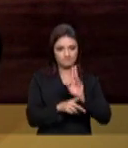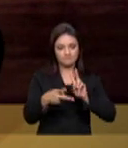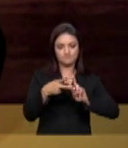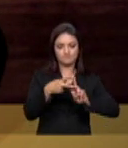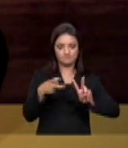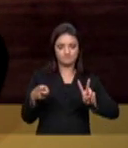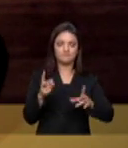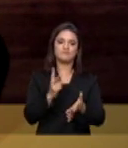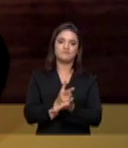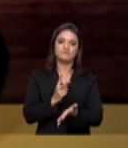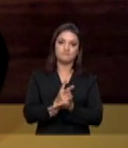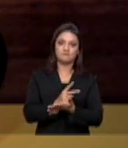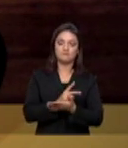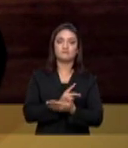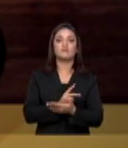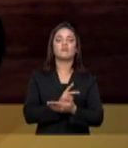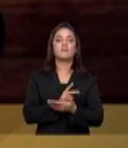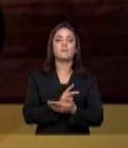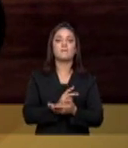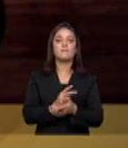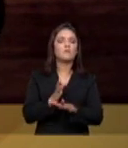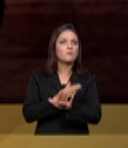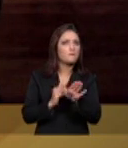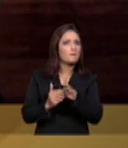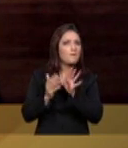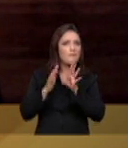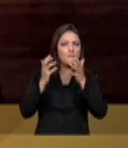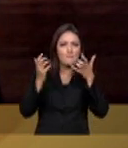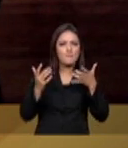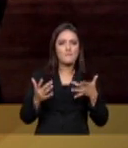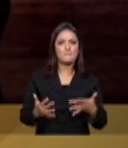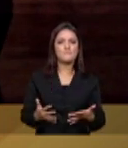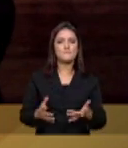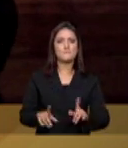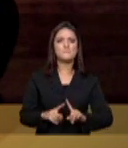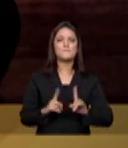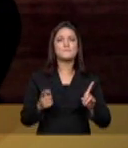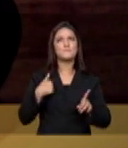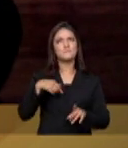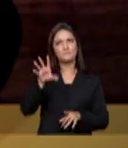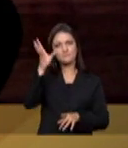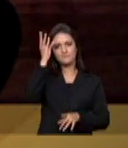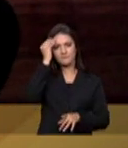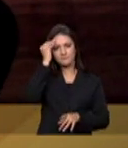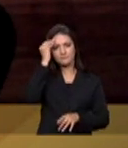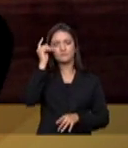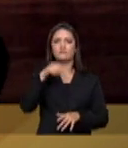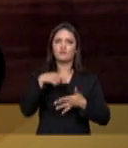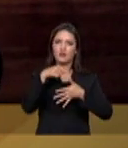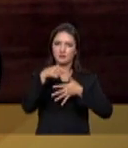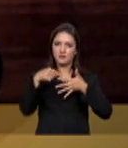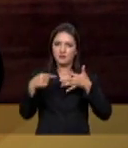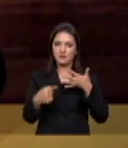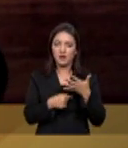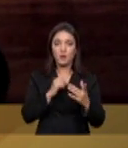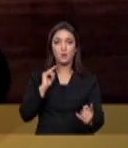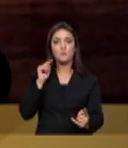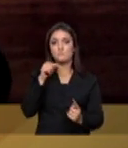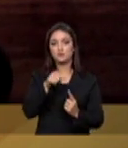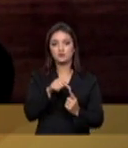indígenas com os elementos acima expostos em tendo experiências elementos